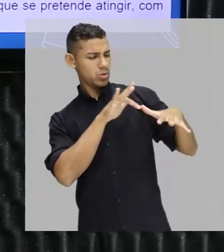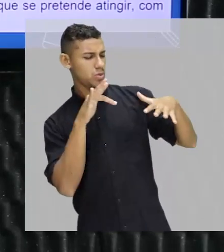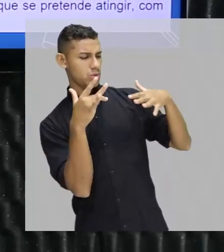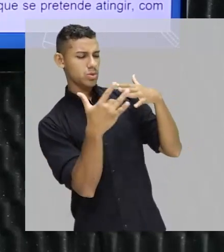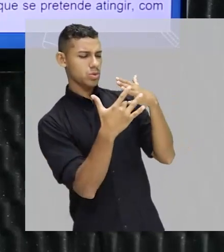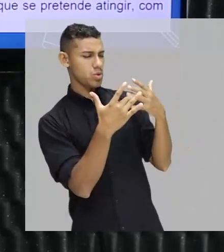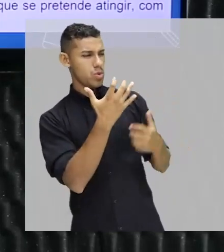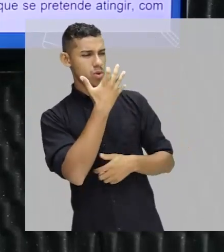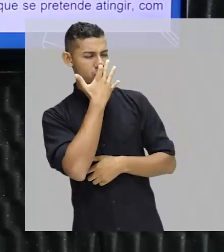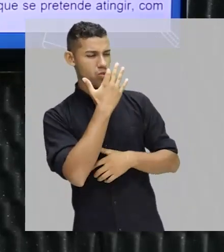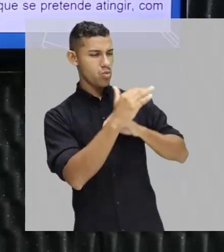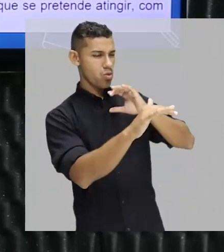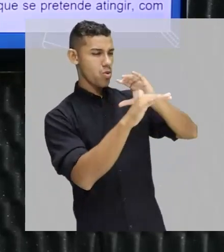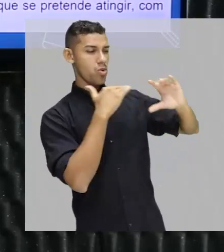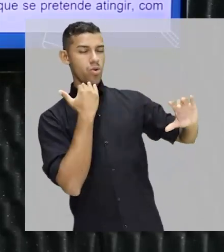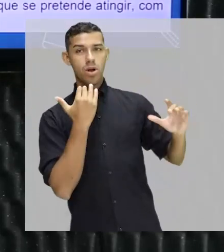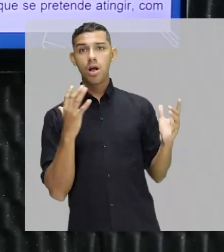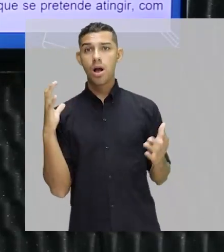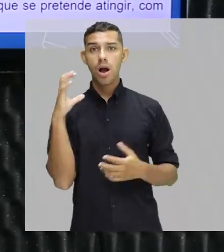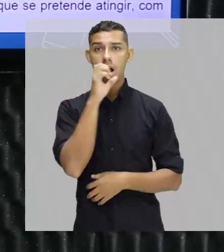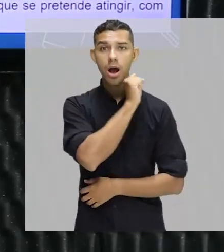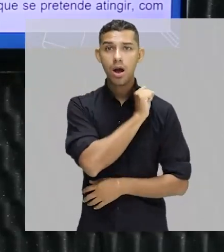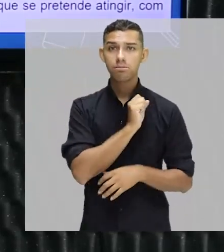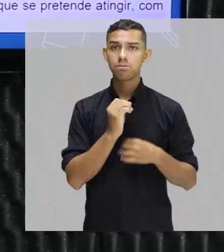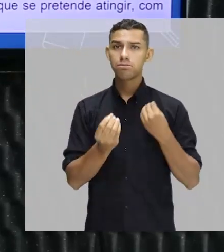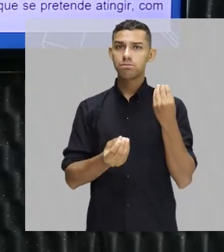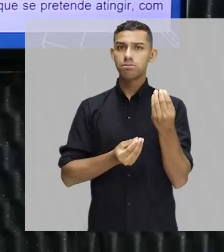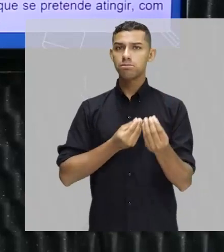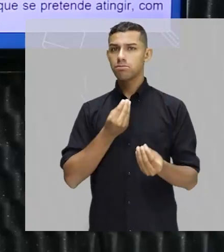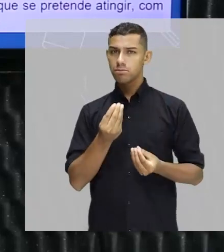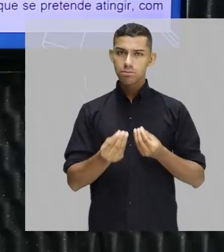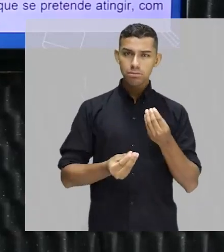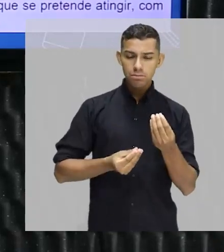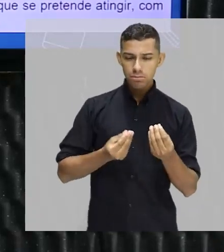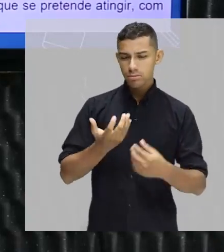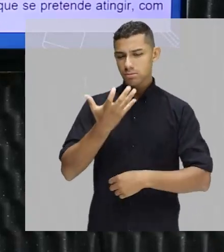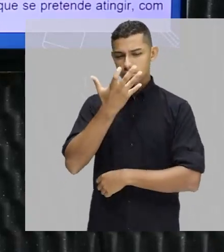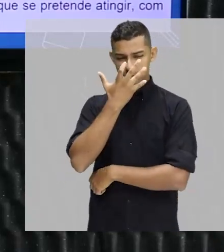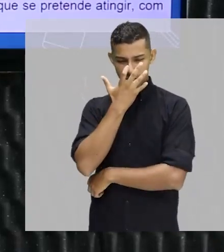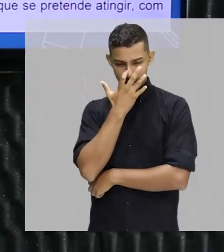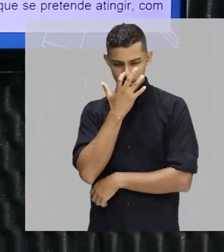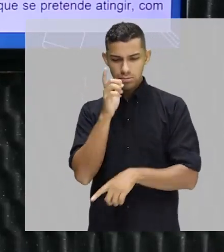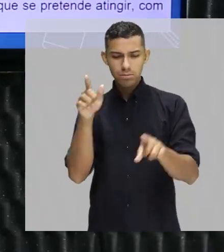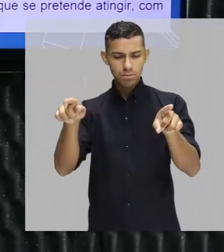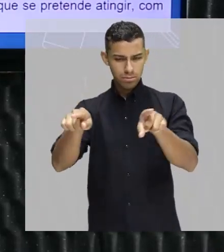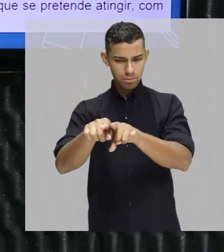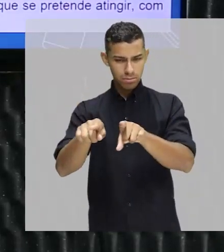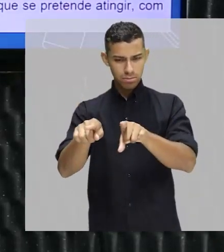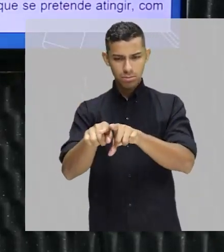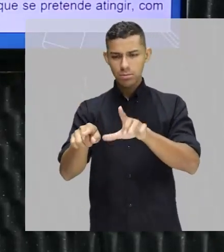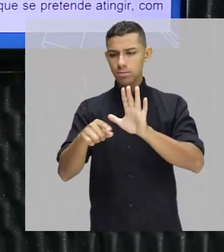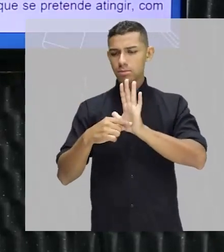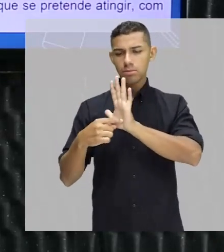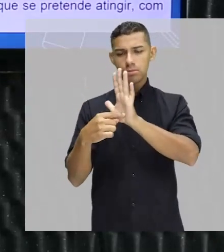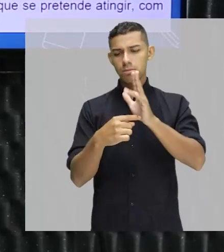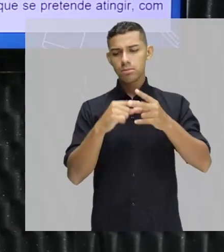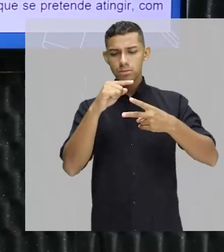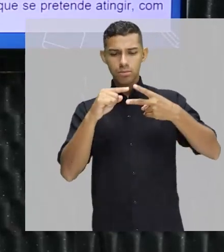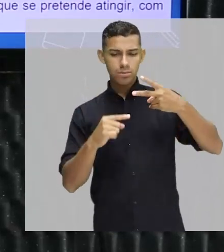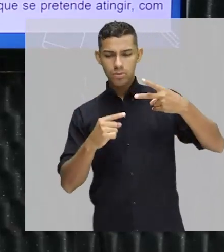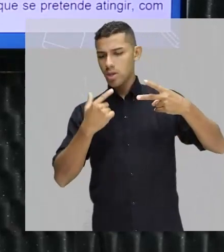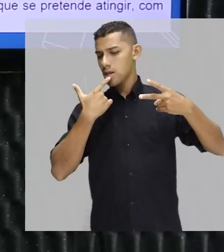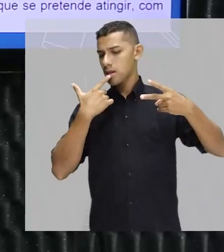Texto publicitário. Como vimos, né, os anúncios, o texto publicitário apresenta dois tipos de linguagem, a